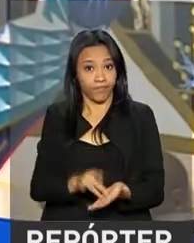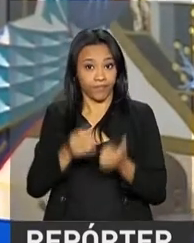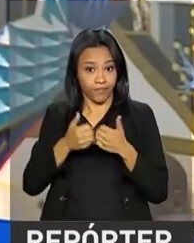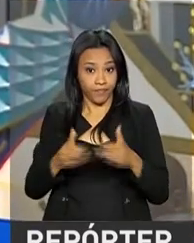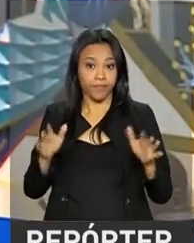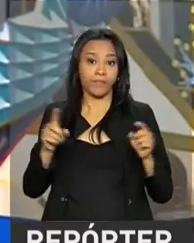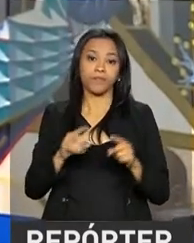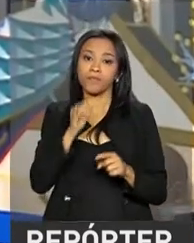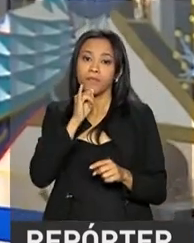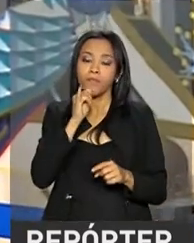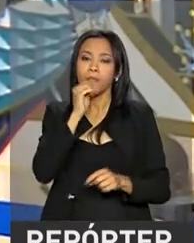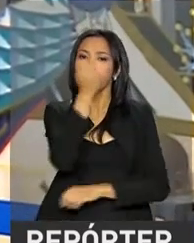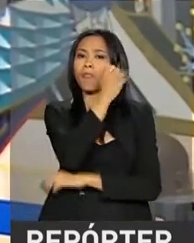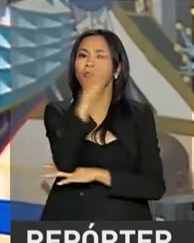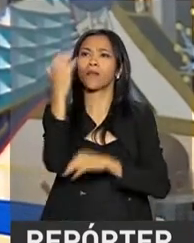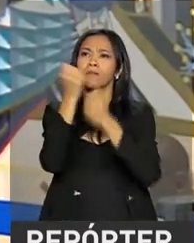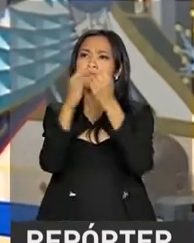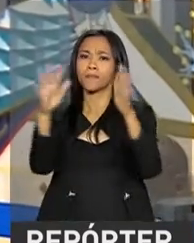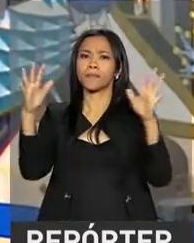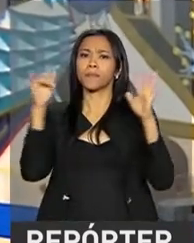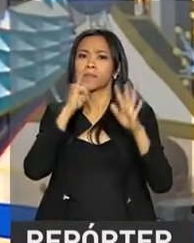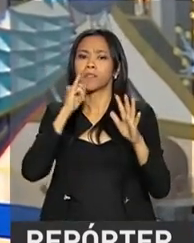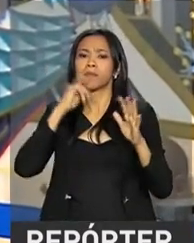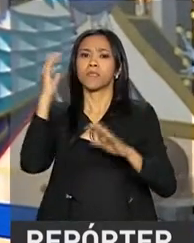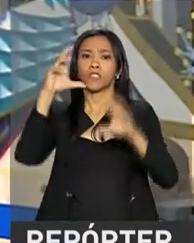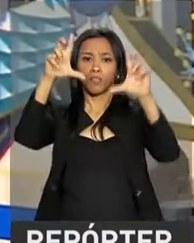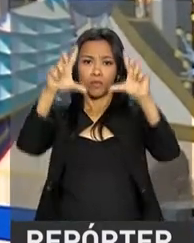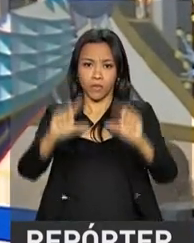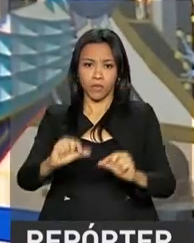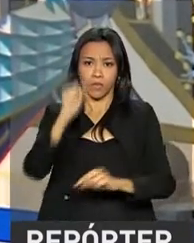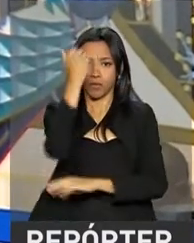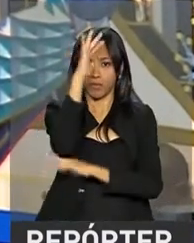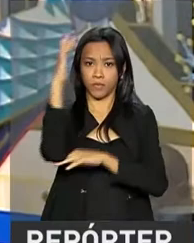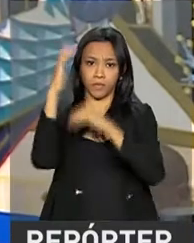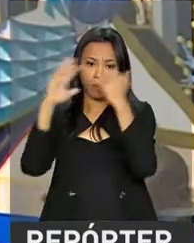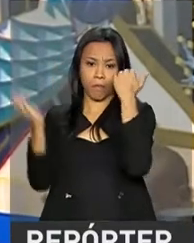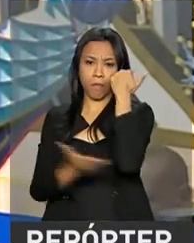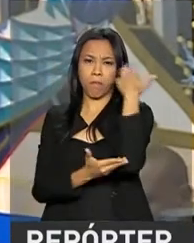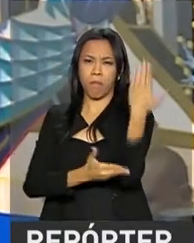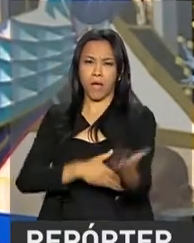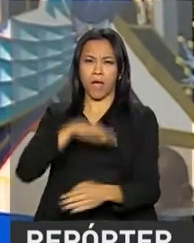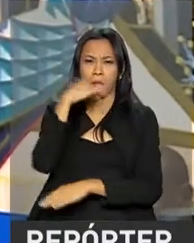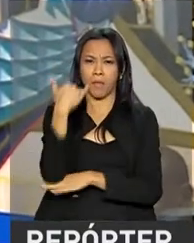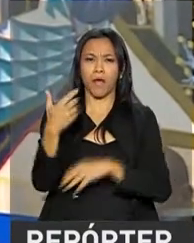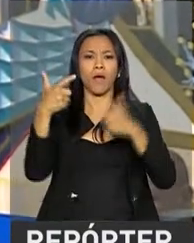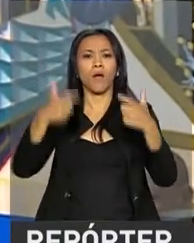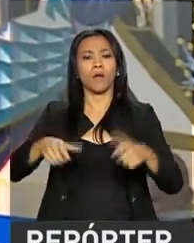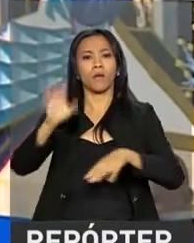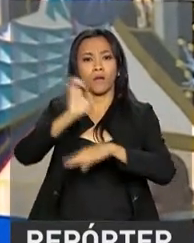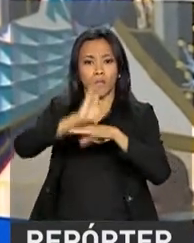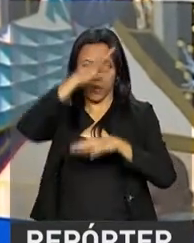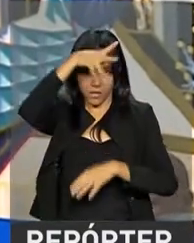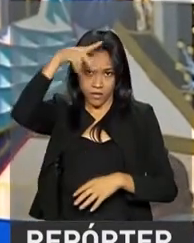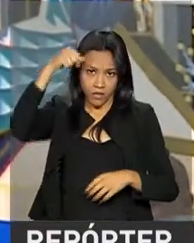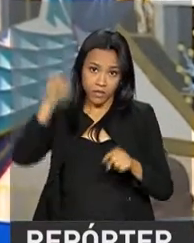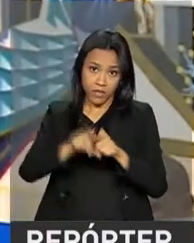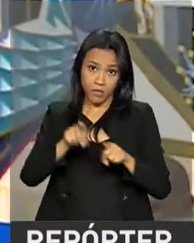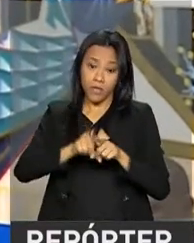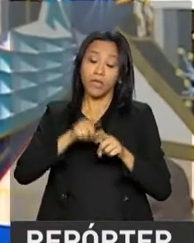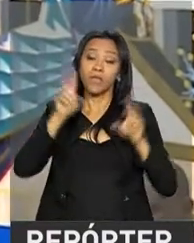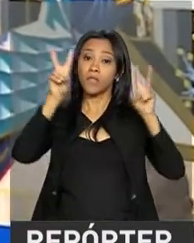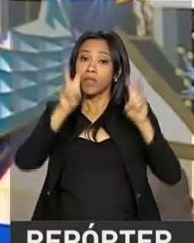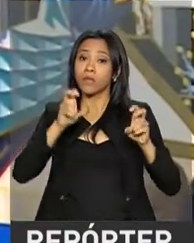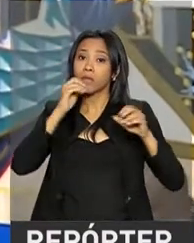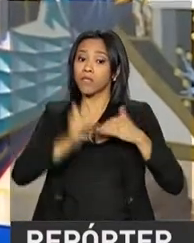meio ambiente como por exemplo a diminuição do desmatamento na amazônia e também questões de desenvolvimento presente também